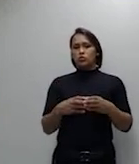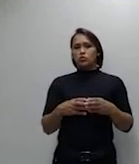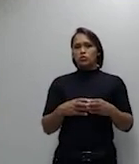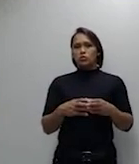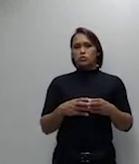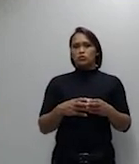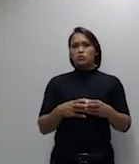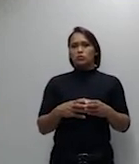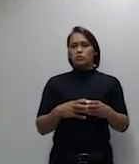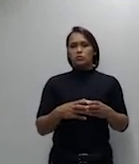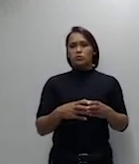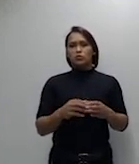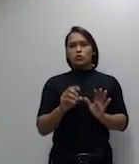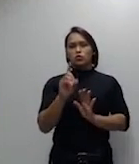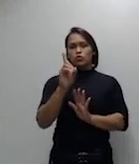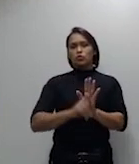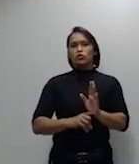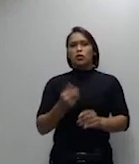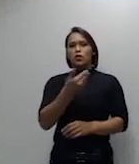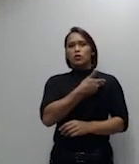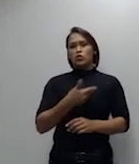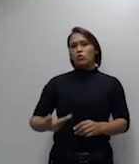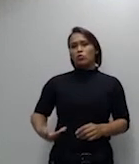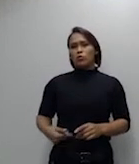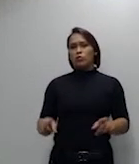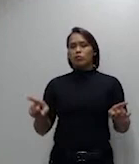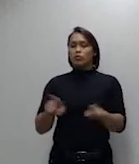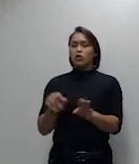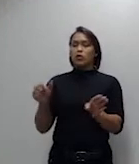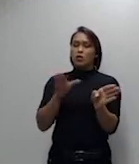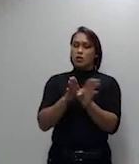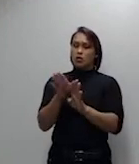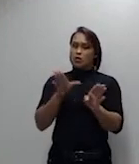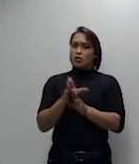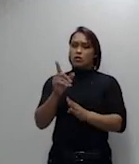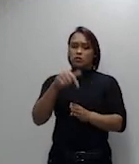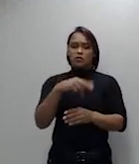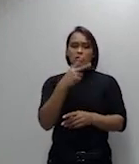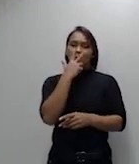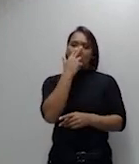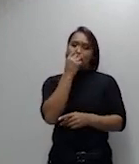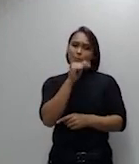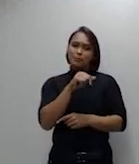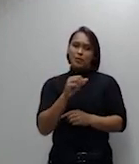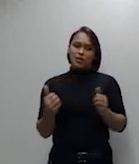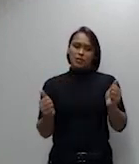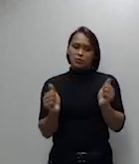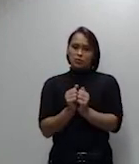lesão ao erário, é possível decretar a indisponibilidade de bens, considerando a